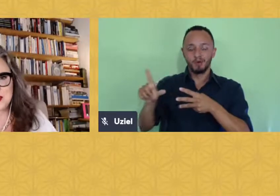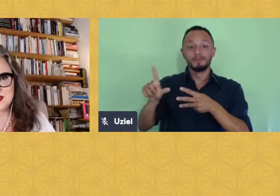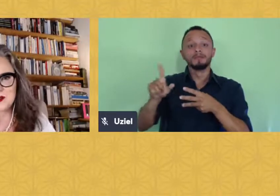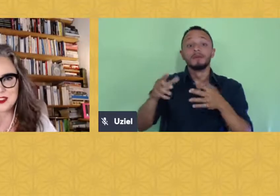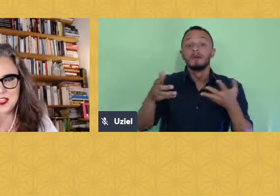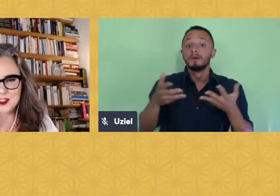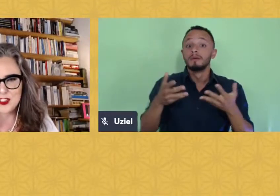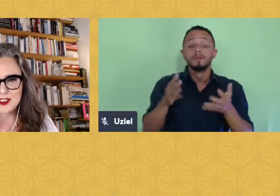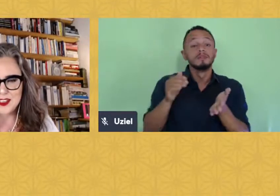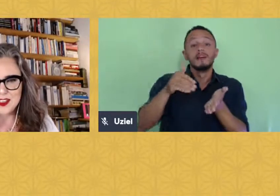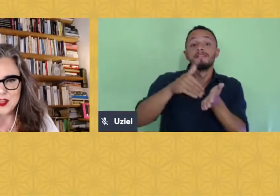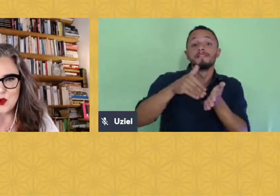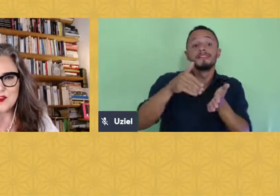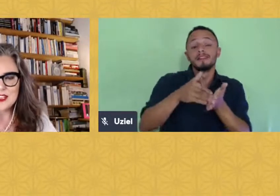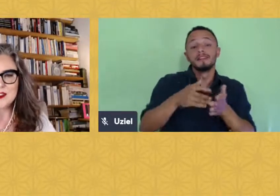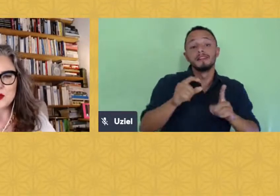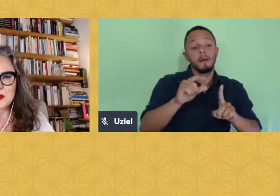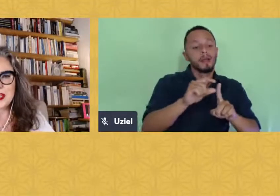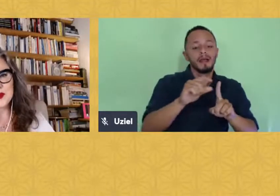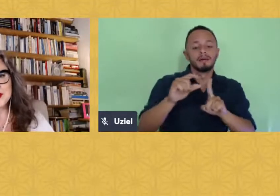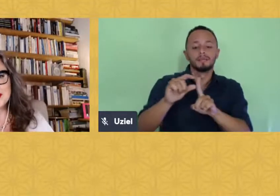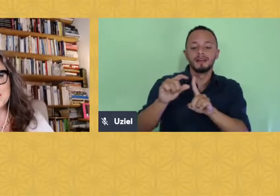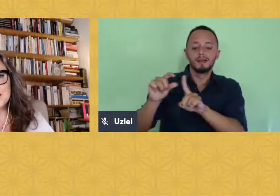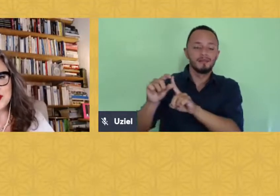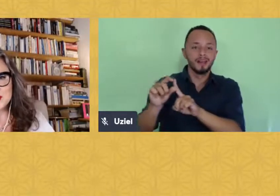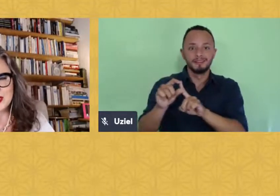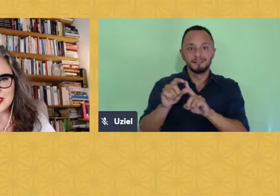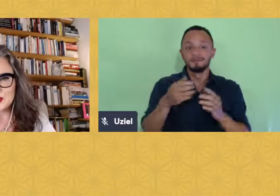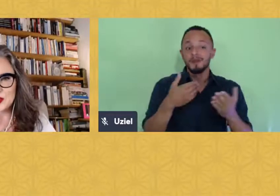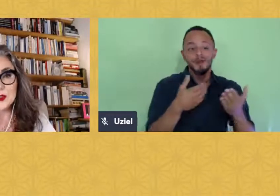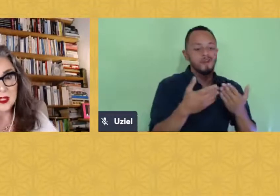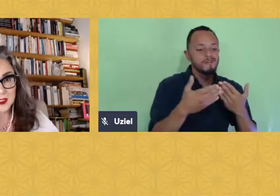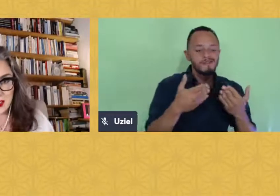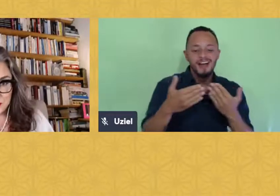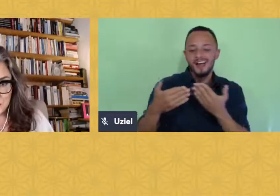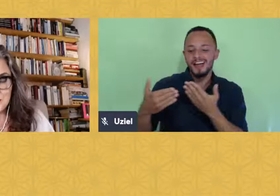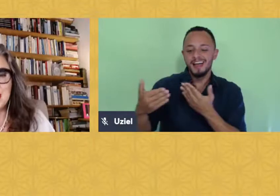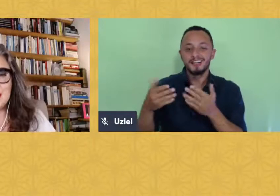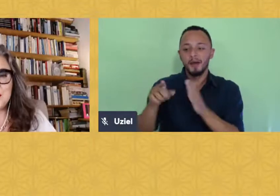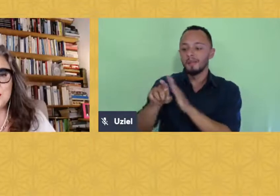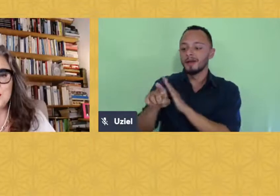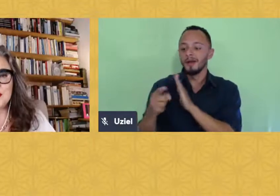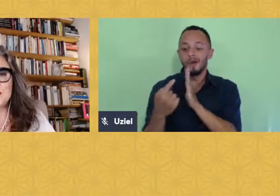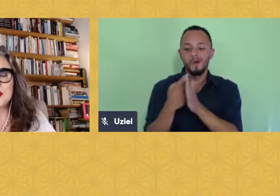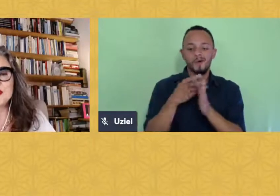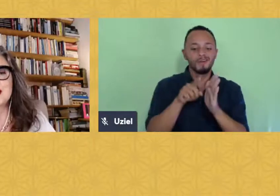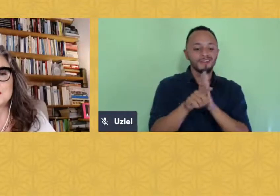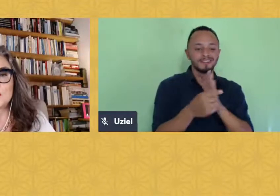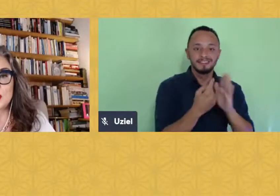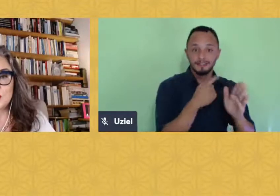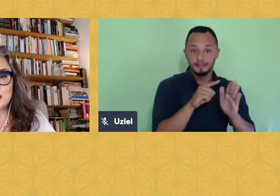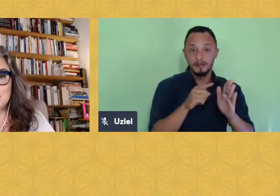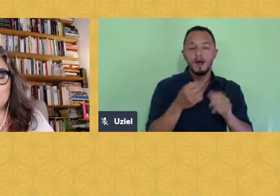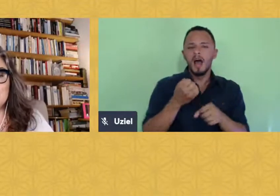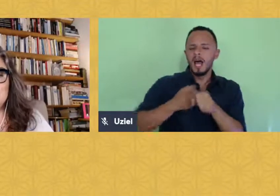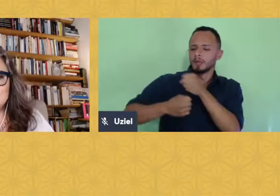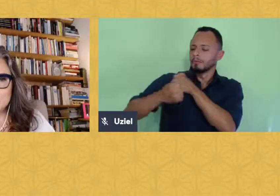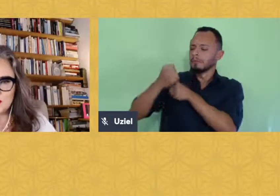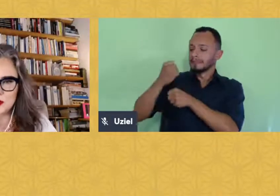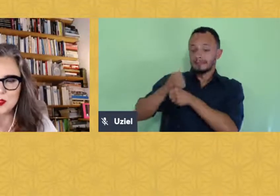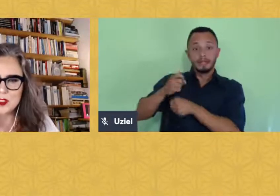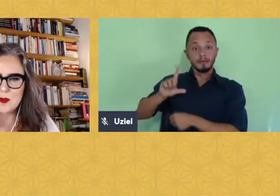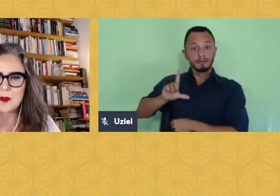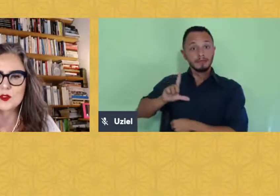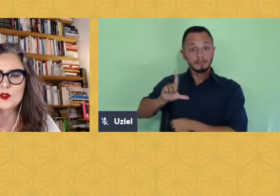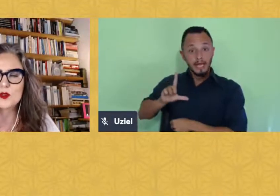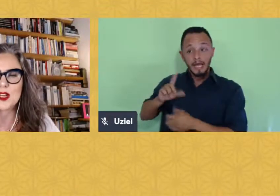essa programação fantástica. Conversa sobre Perguntas é um evento criado no ano passado e promovido e financiado em curadoria